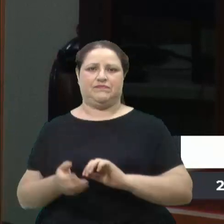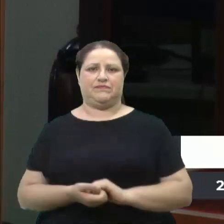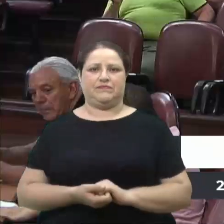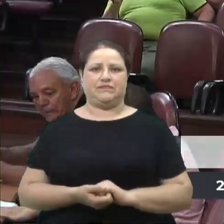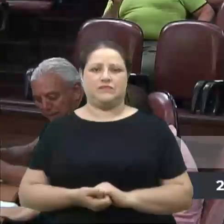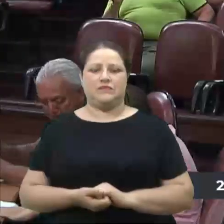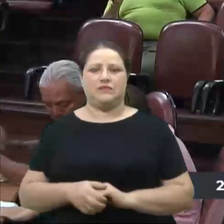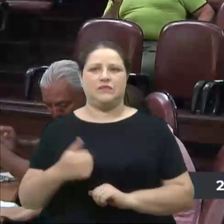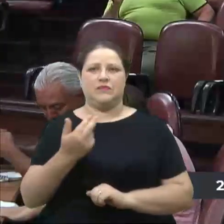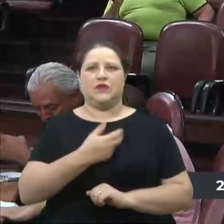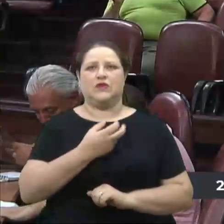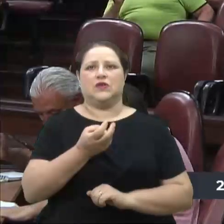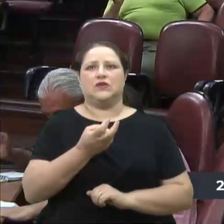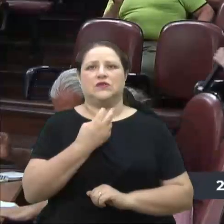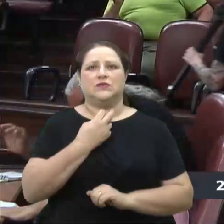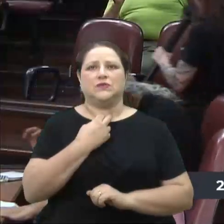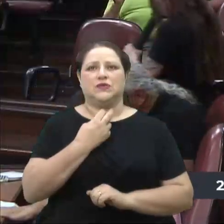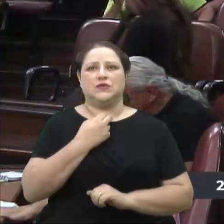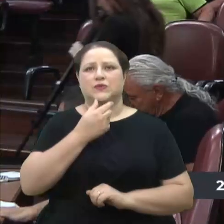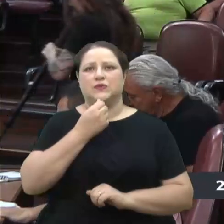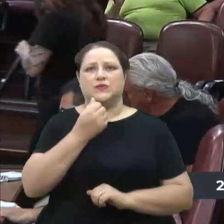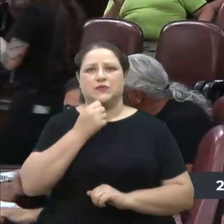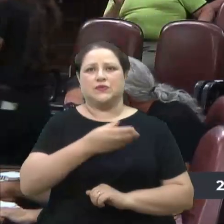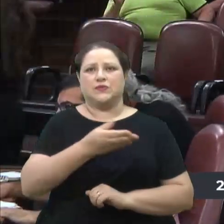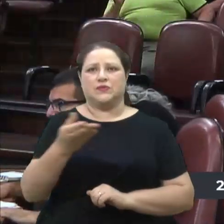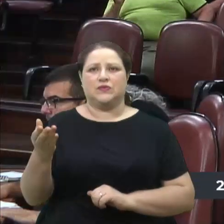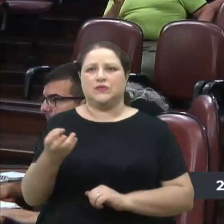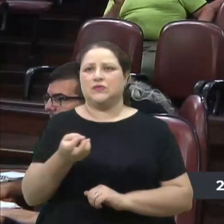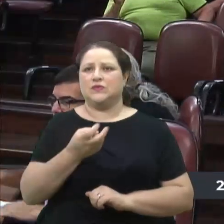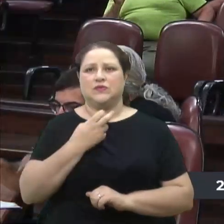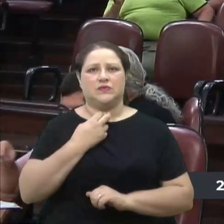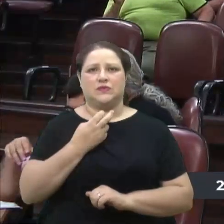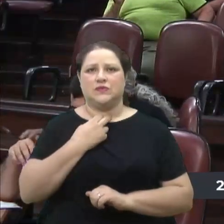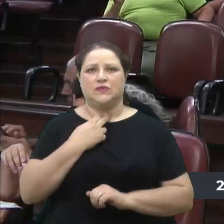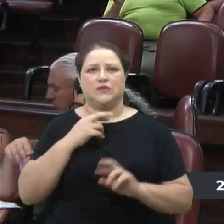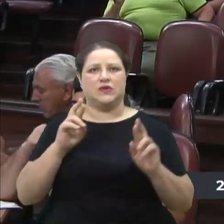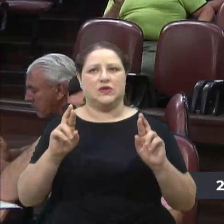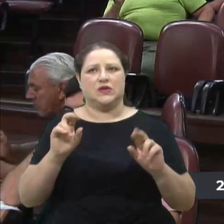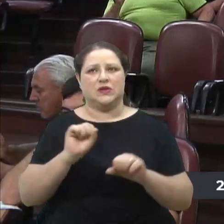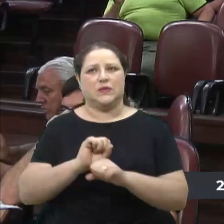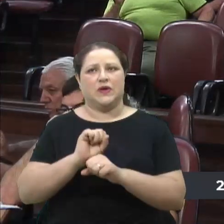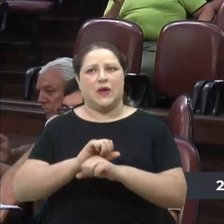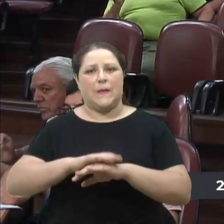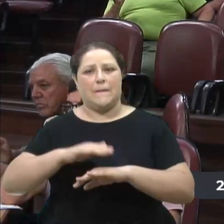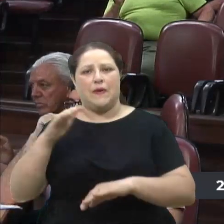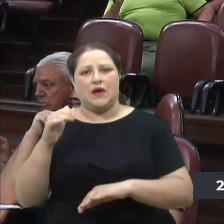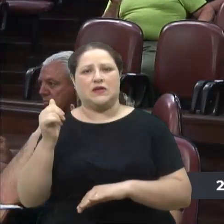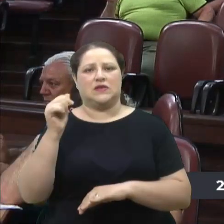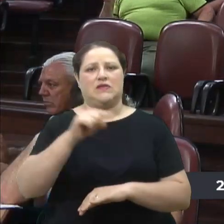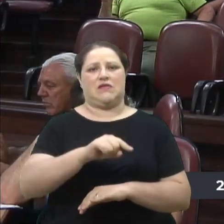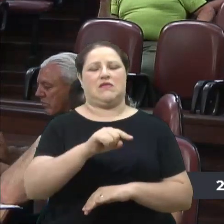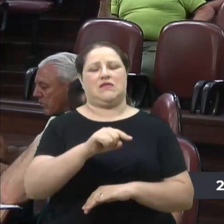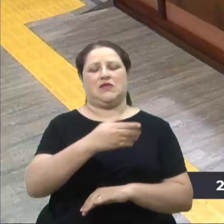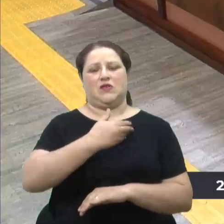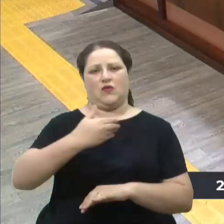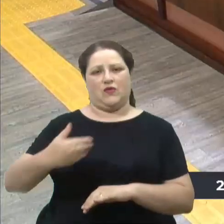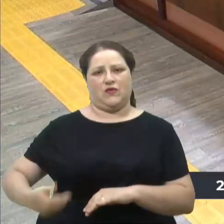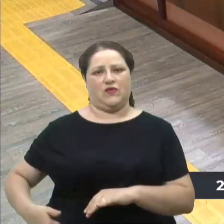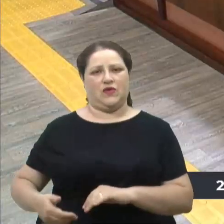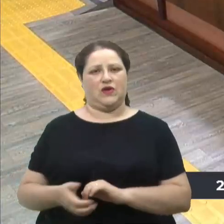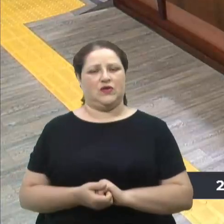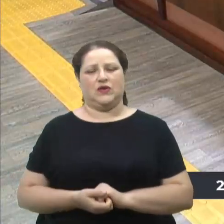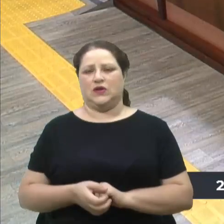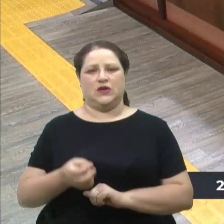Nós não poderíamos, senhoras e senhores, não poderíamos esperar mais deste governo, tá? Não